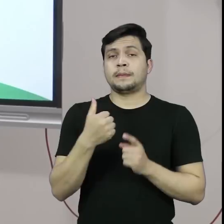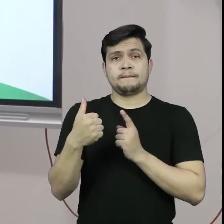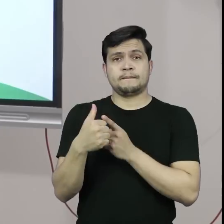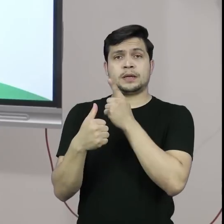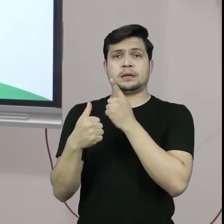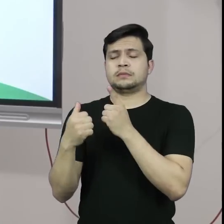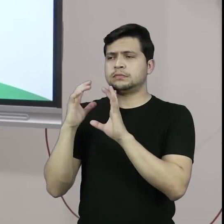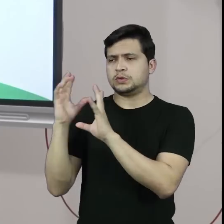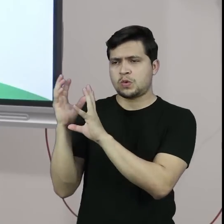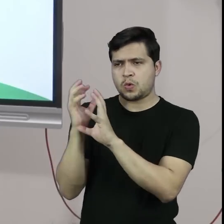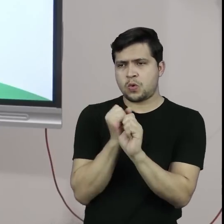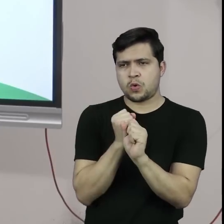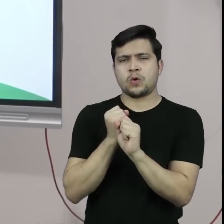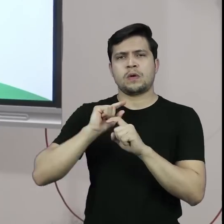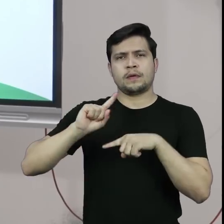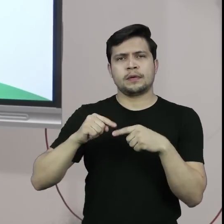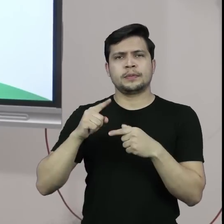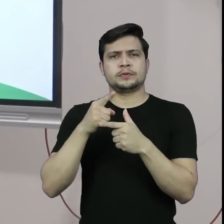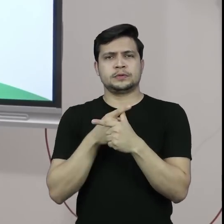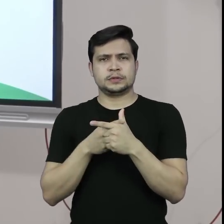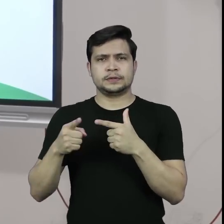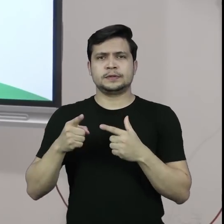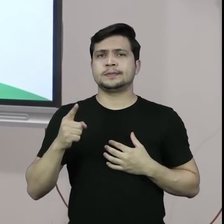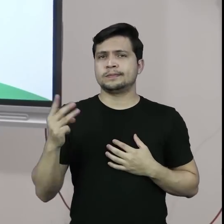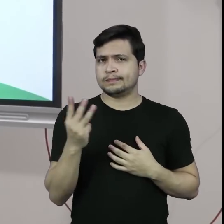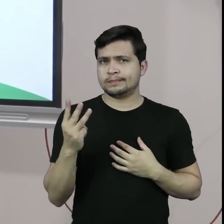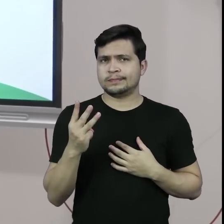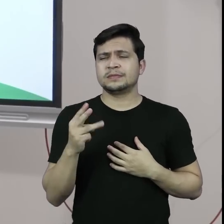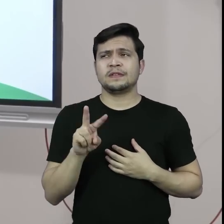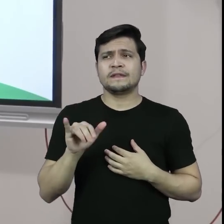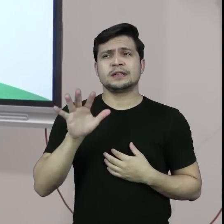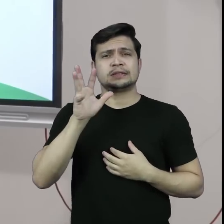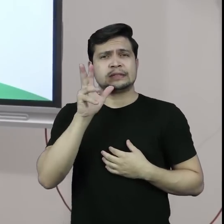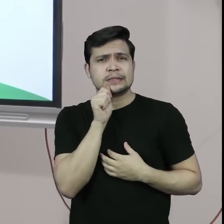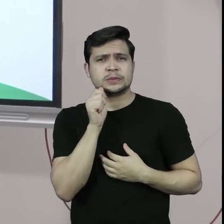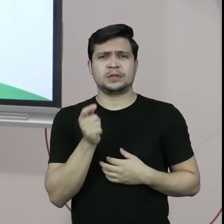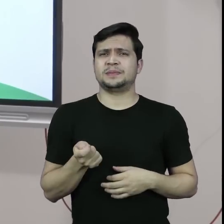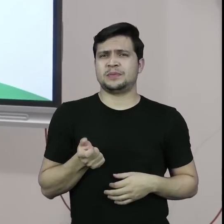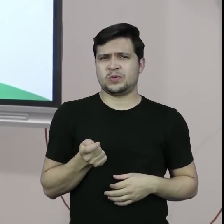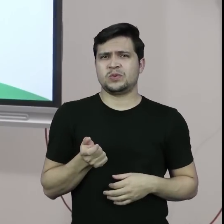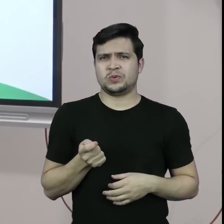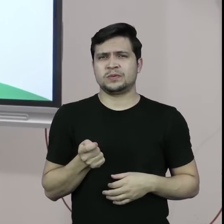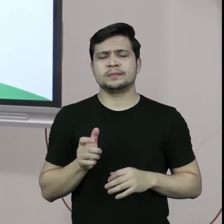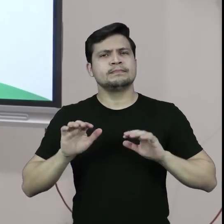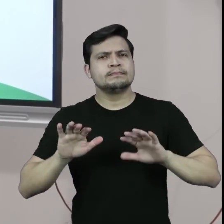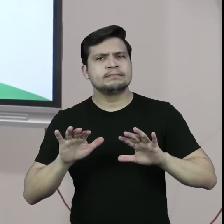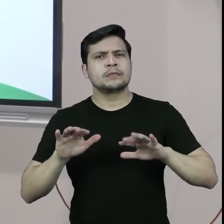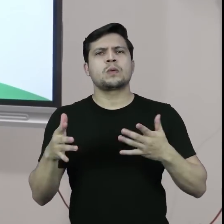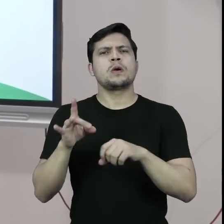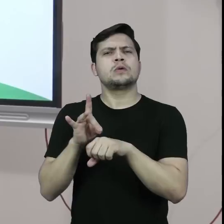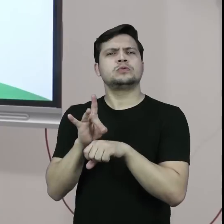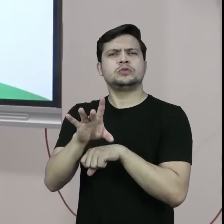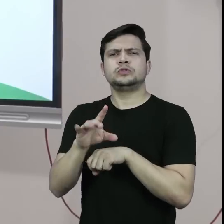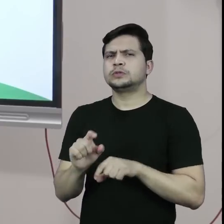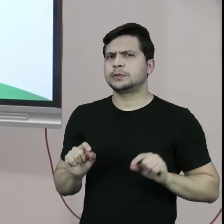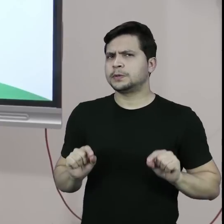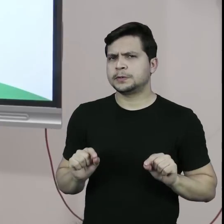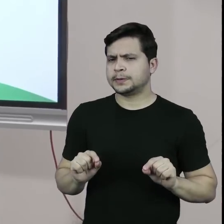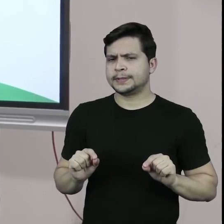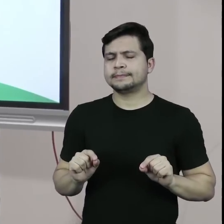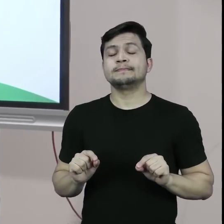franquia seria incluído definitivamente no cardápio. Terminado o período de experiência, a gerência recebeu um relatório descrevendo as quantidades vendidas,